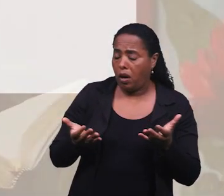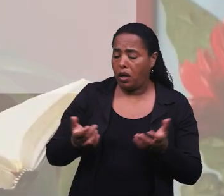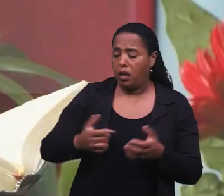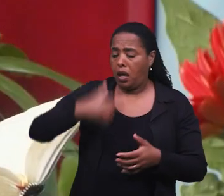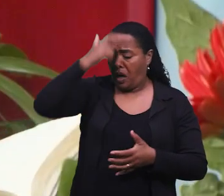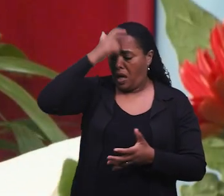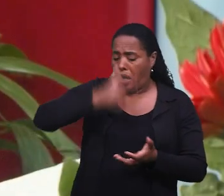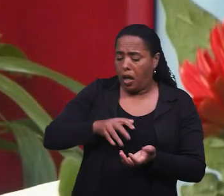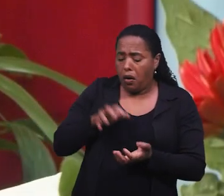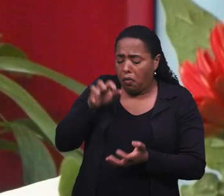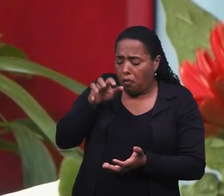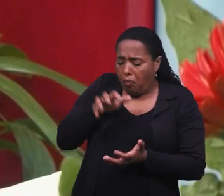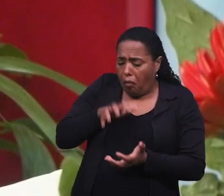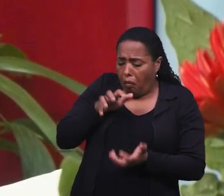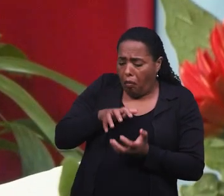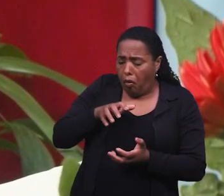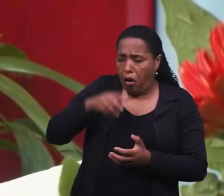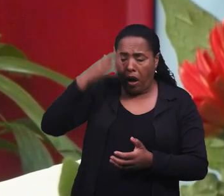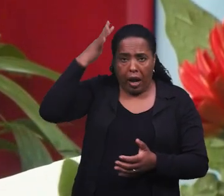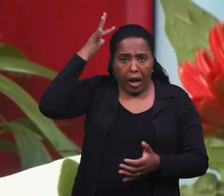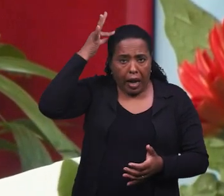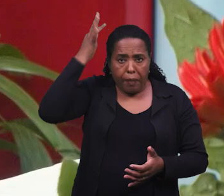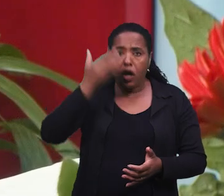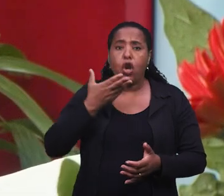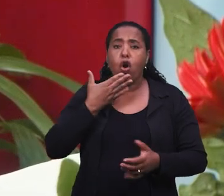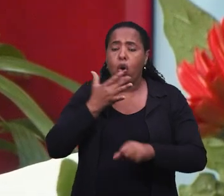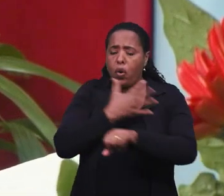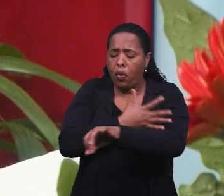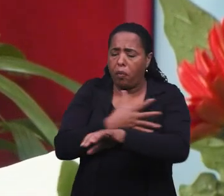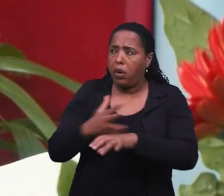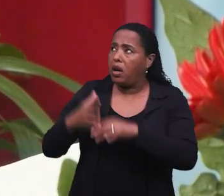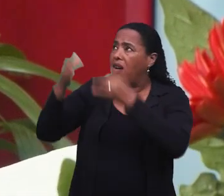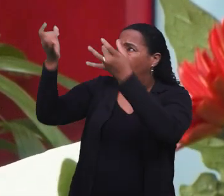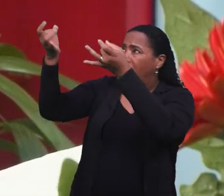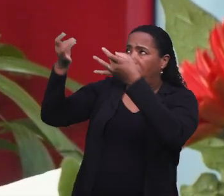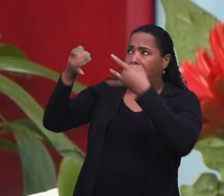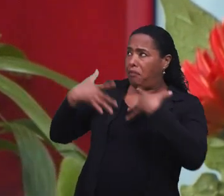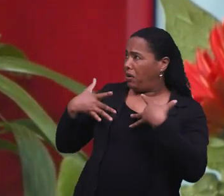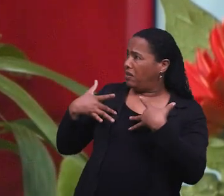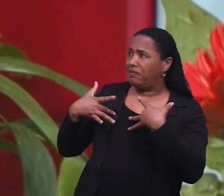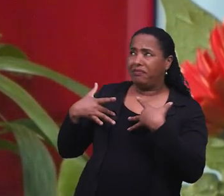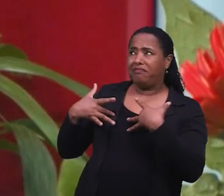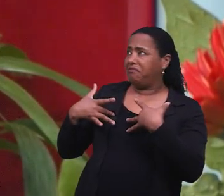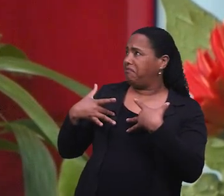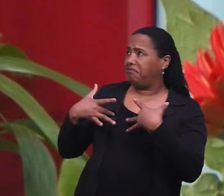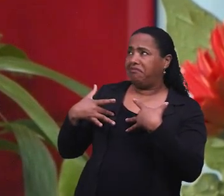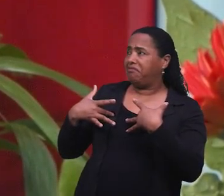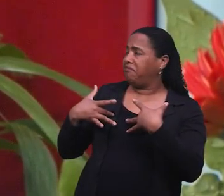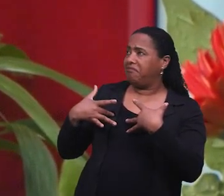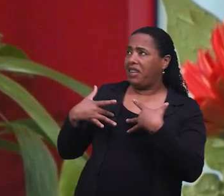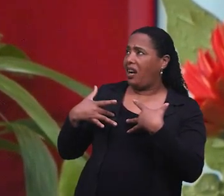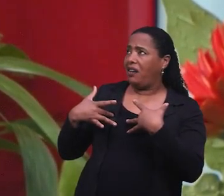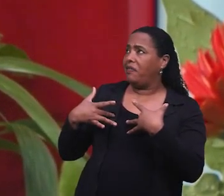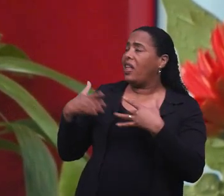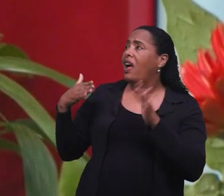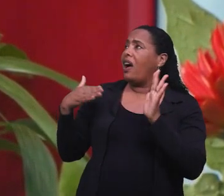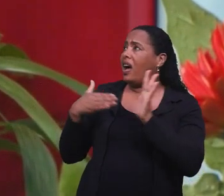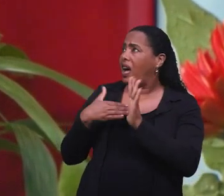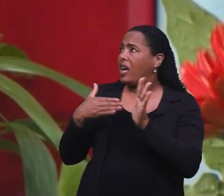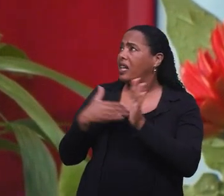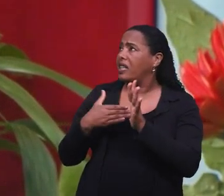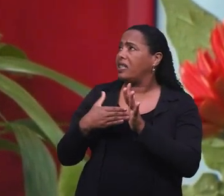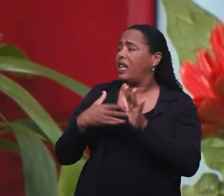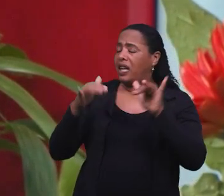vindouros. Então é um pedido de Davi para que o Senhor não desamparasse.